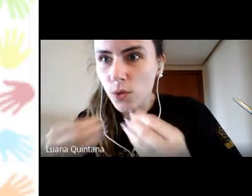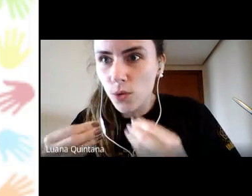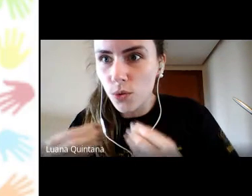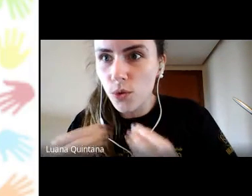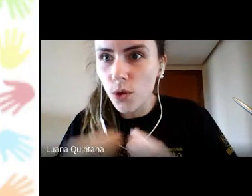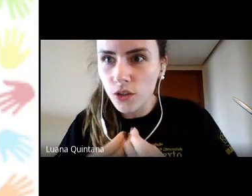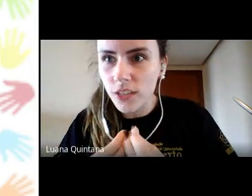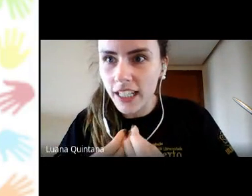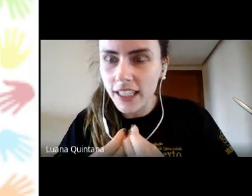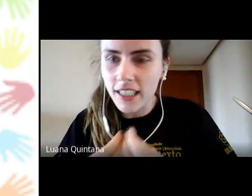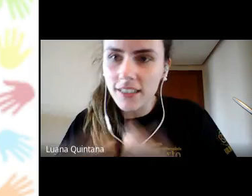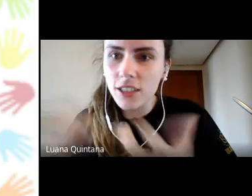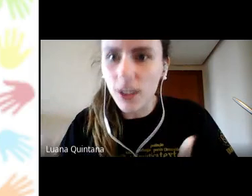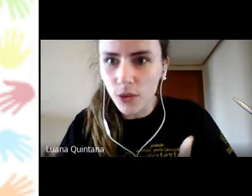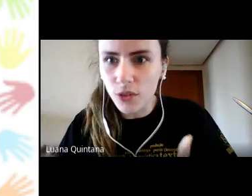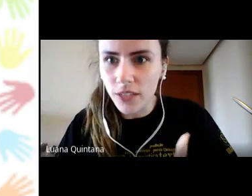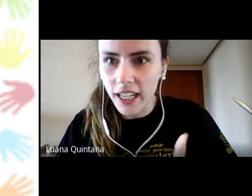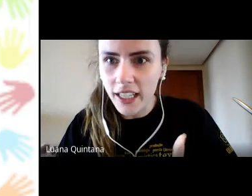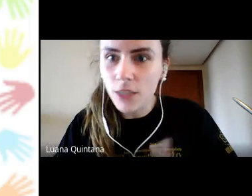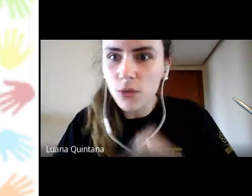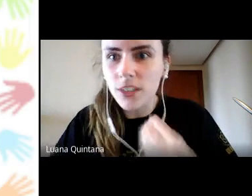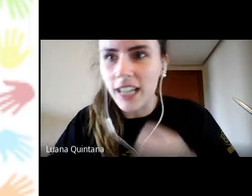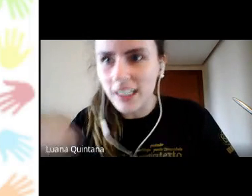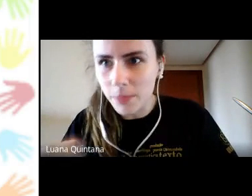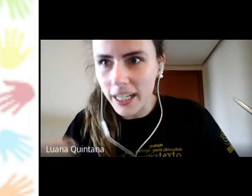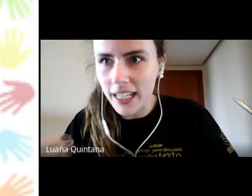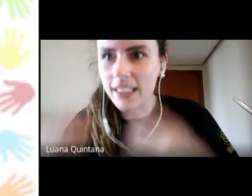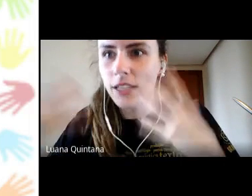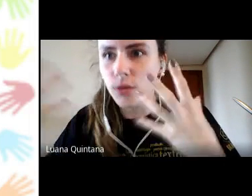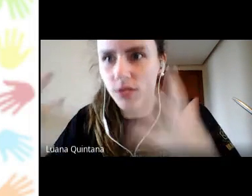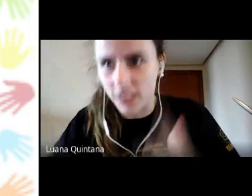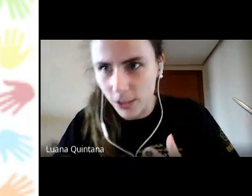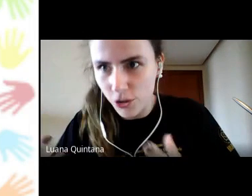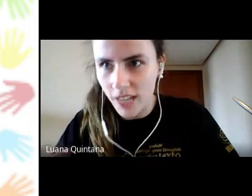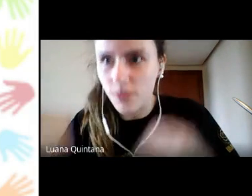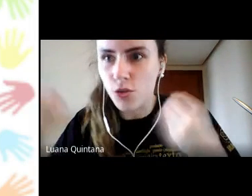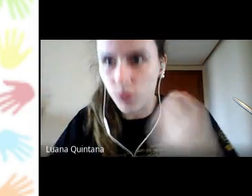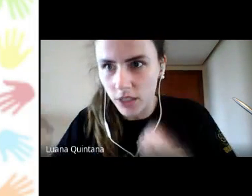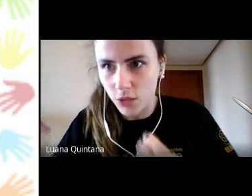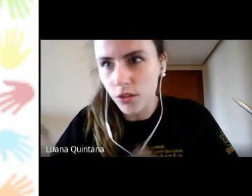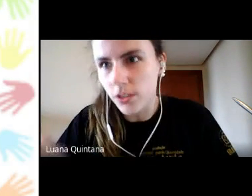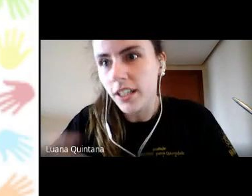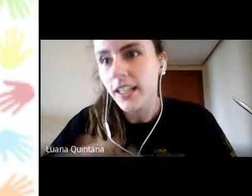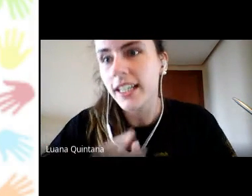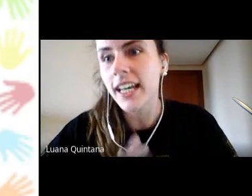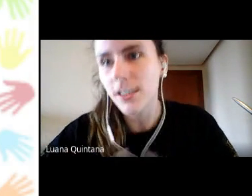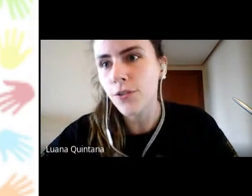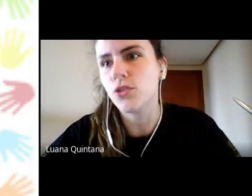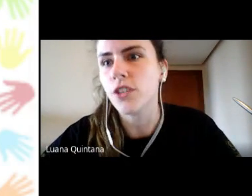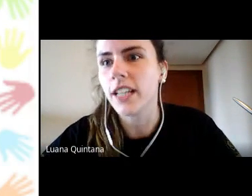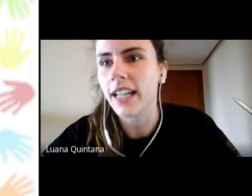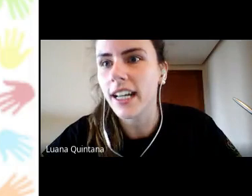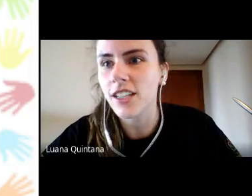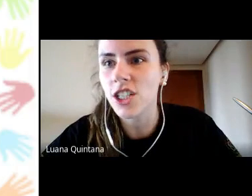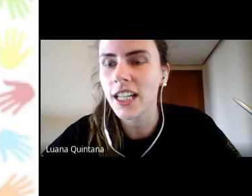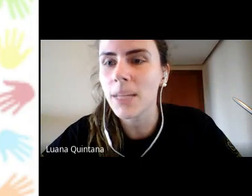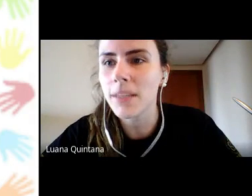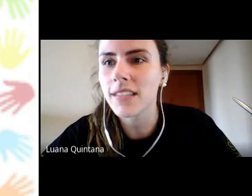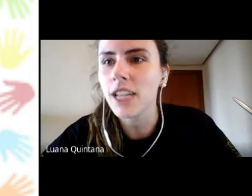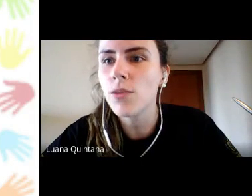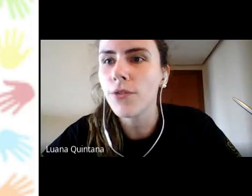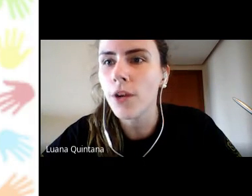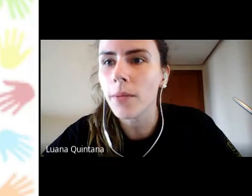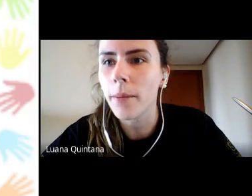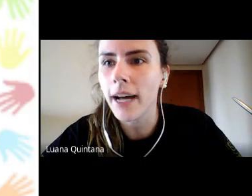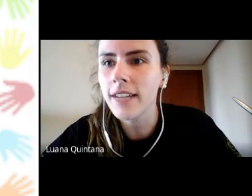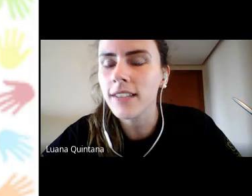tem o gosto da criança e do aluno, né? Então, tu traz para ele essa inclusão já e junta tudo, que aí funciona, né? A gente tem que